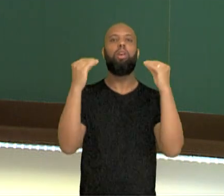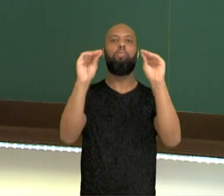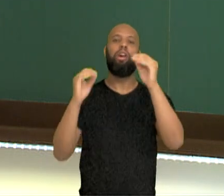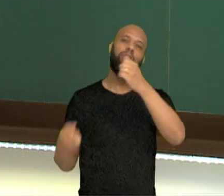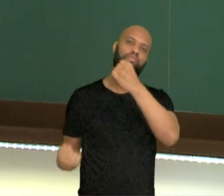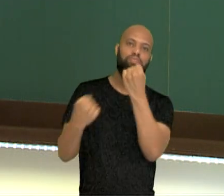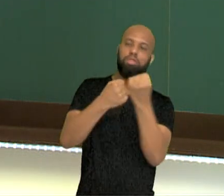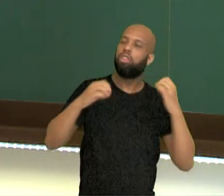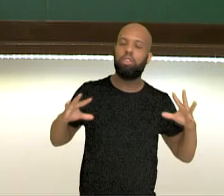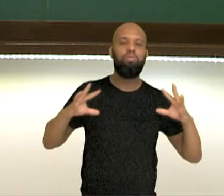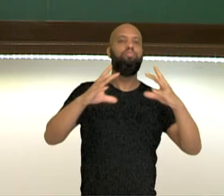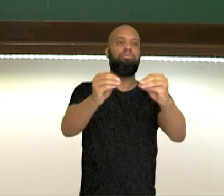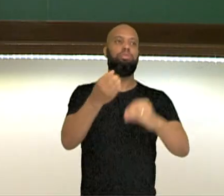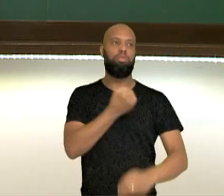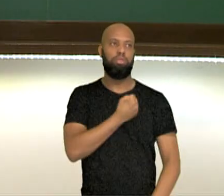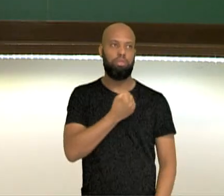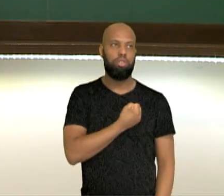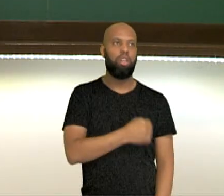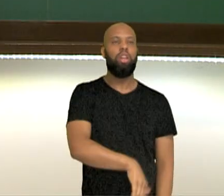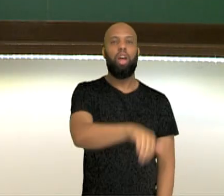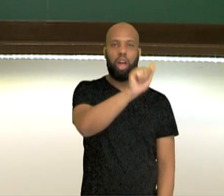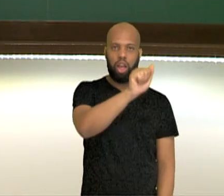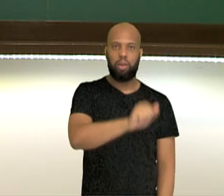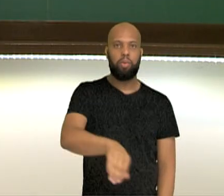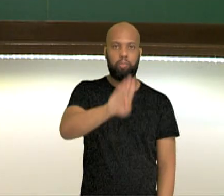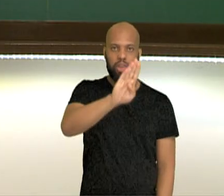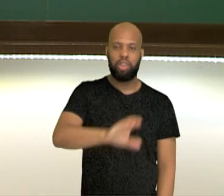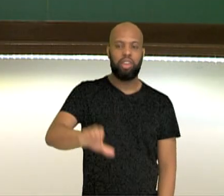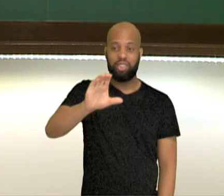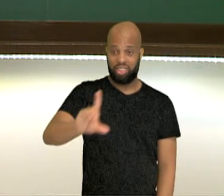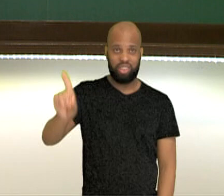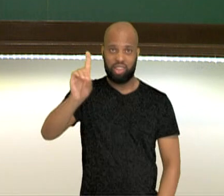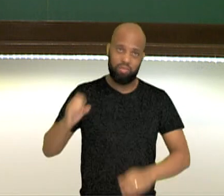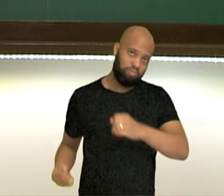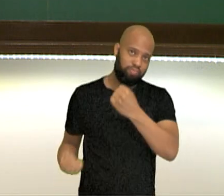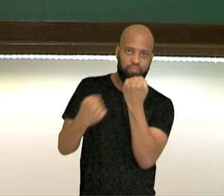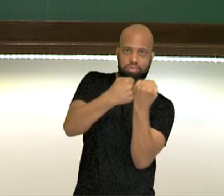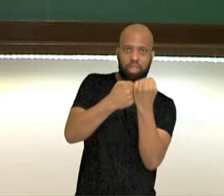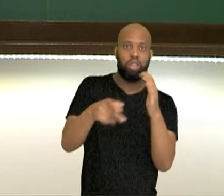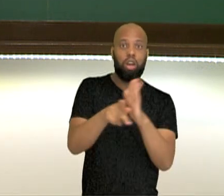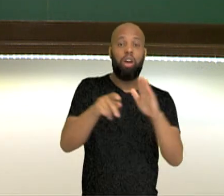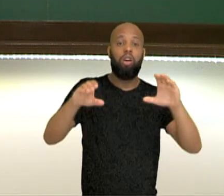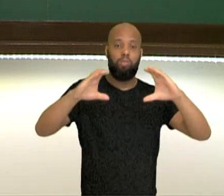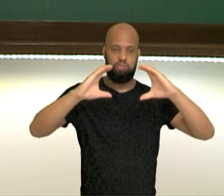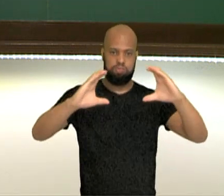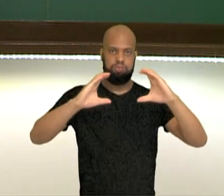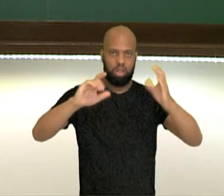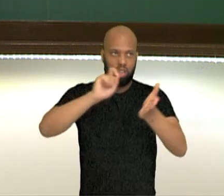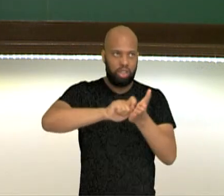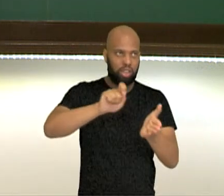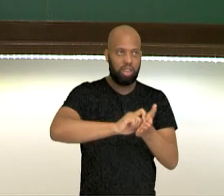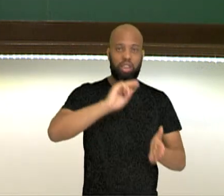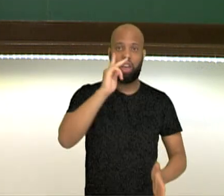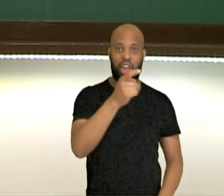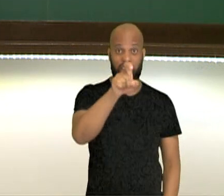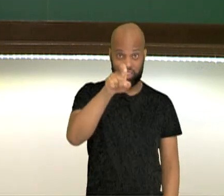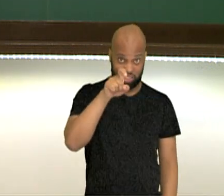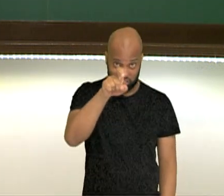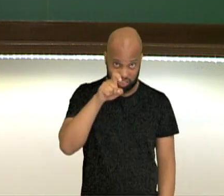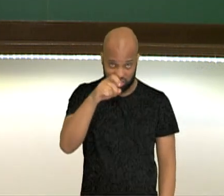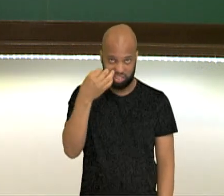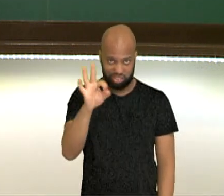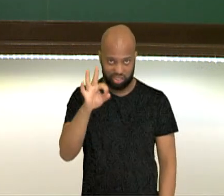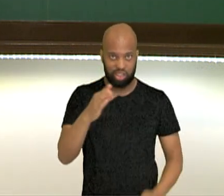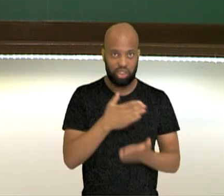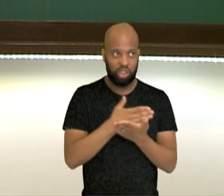Substituindo todos os parâmetros A, B, C e D naquela função que nós escrevemos lá no início da aula, né? Ou